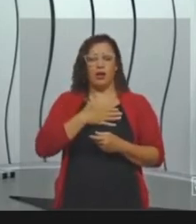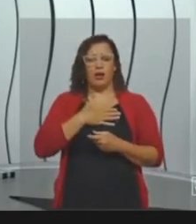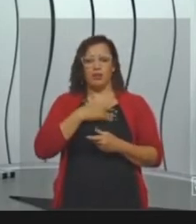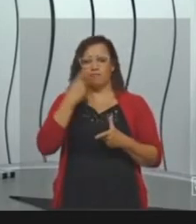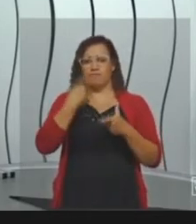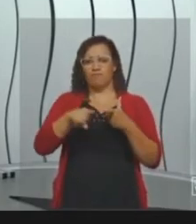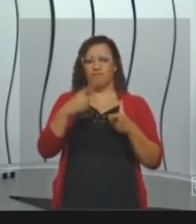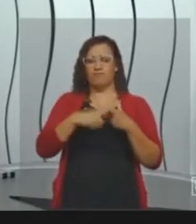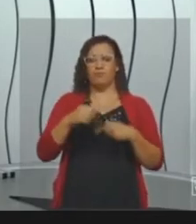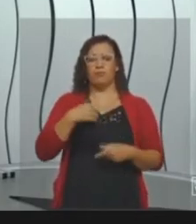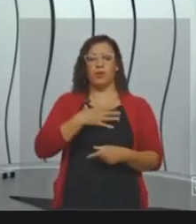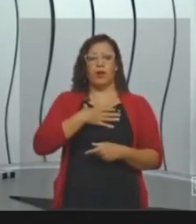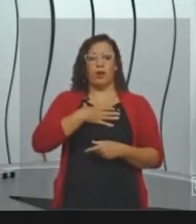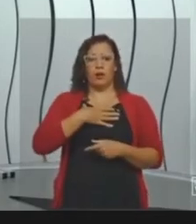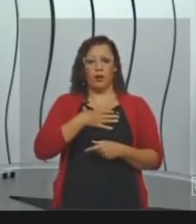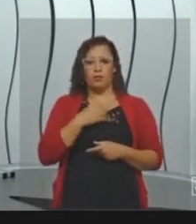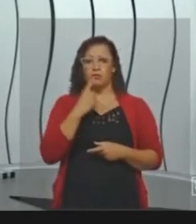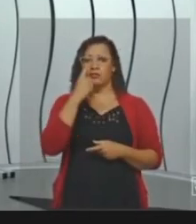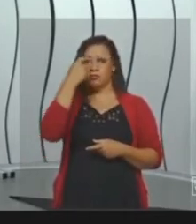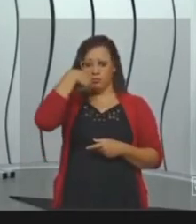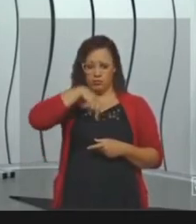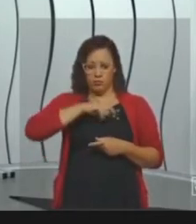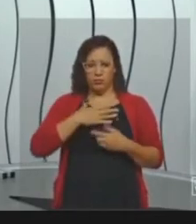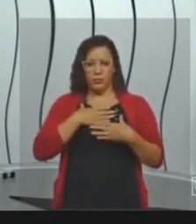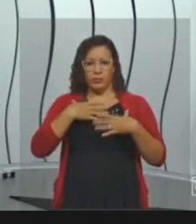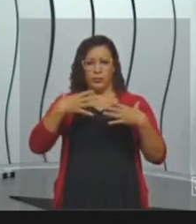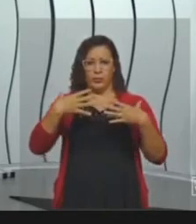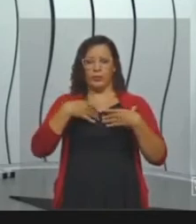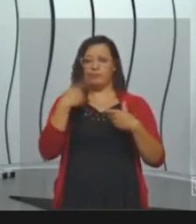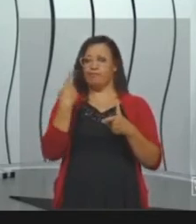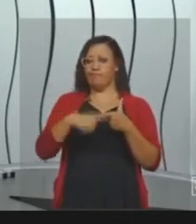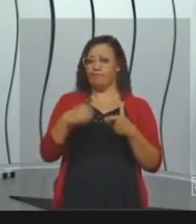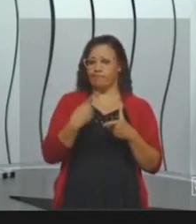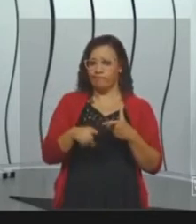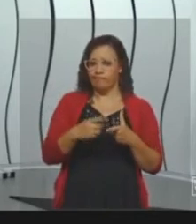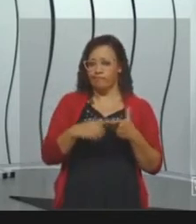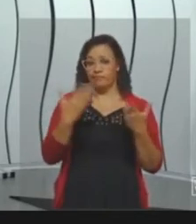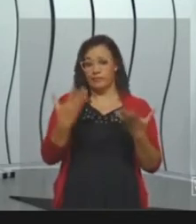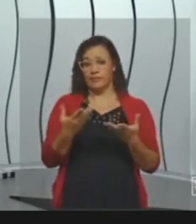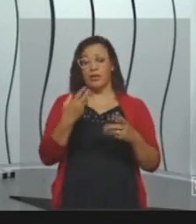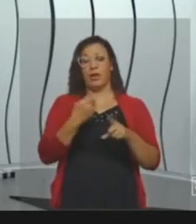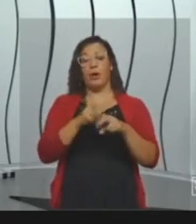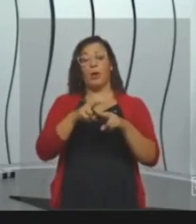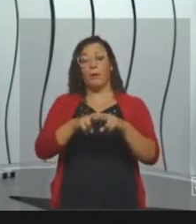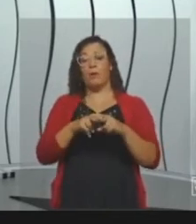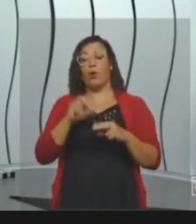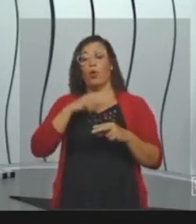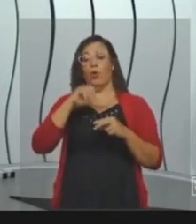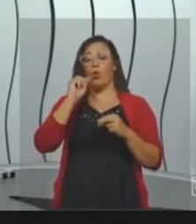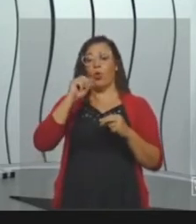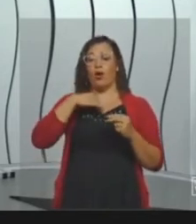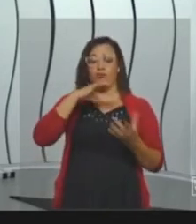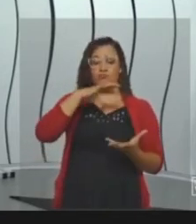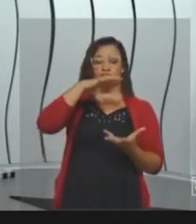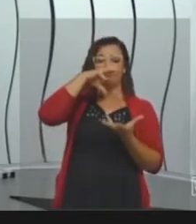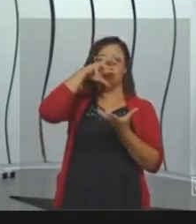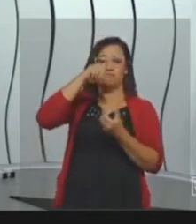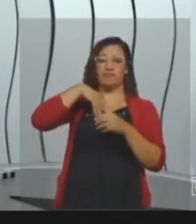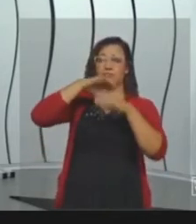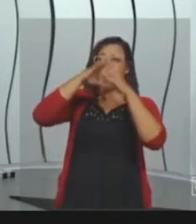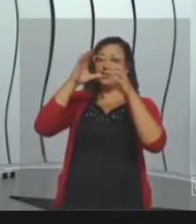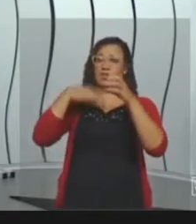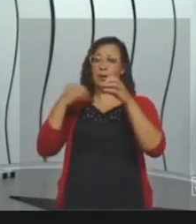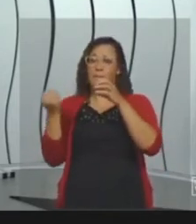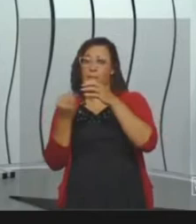respiratórias. E no caso do meio ambiente, nós sabemos aí, nós podemos citar o próprio aquecimento global, que essa mudança de